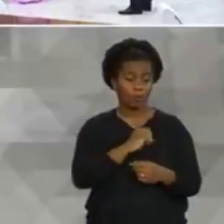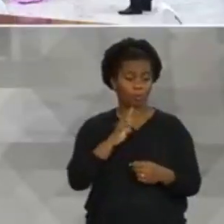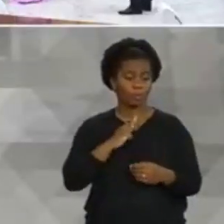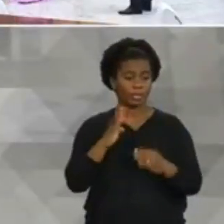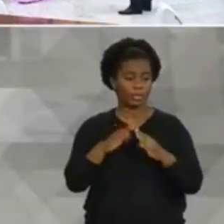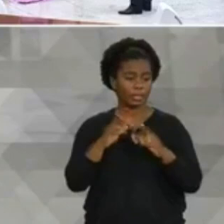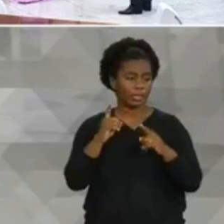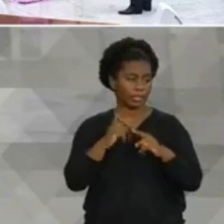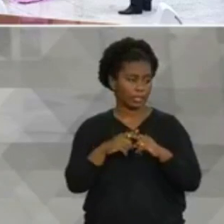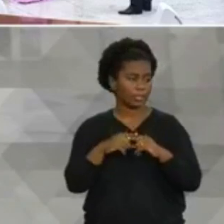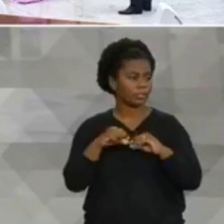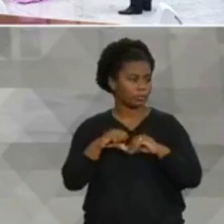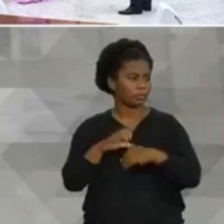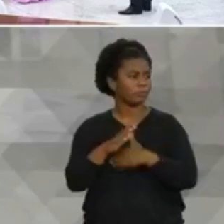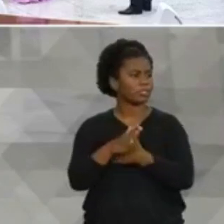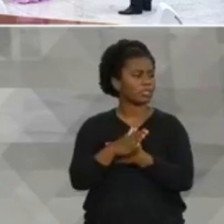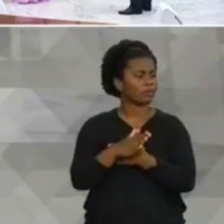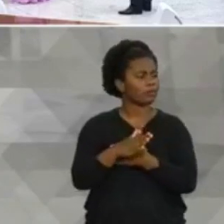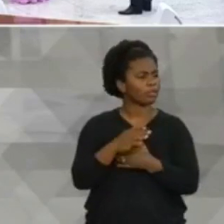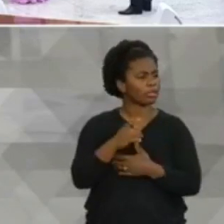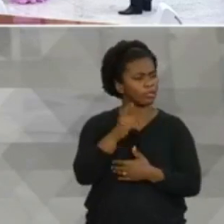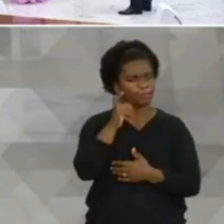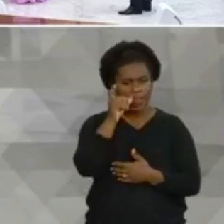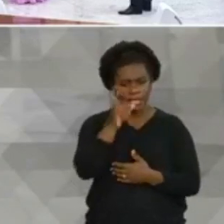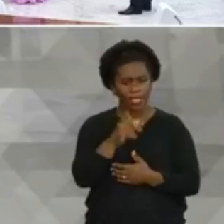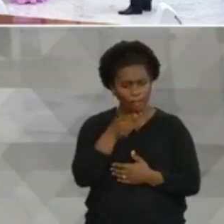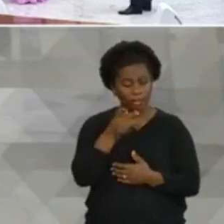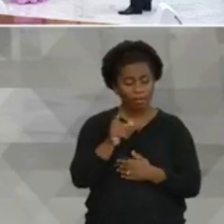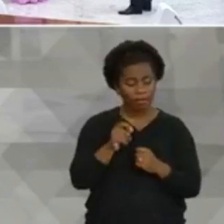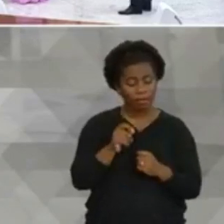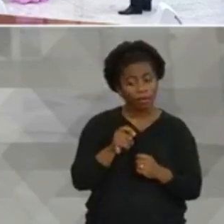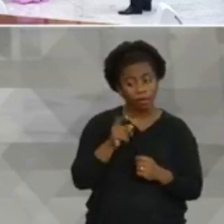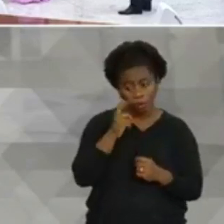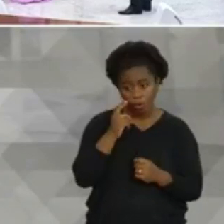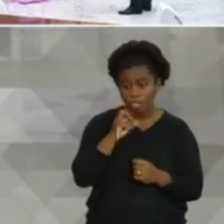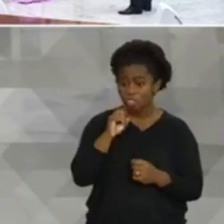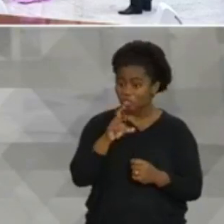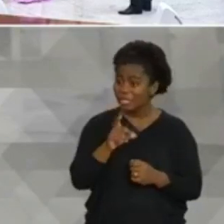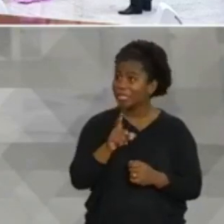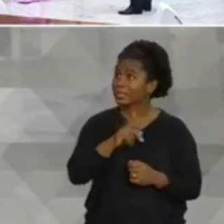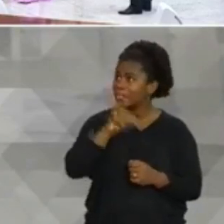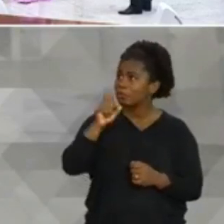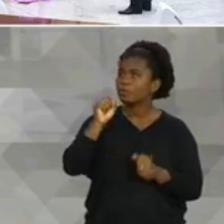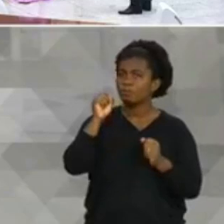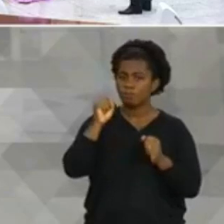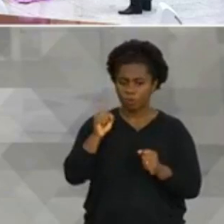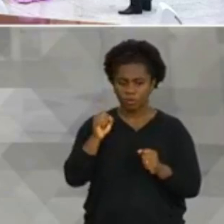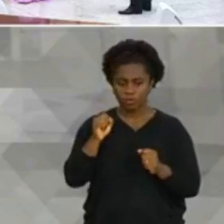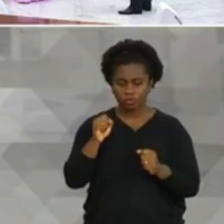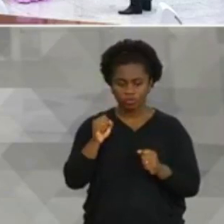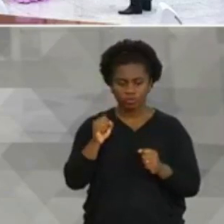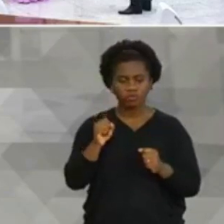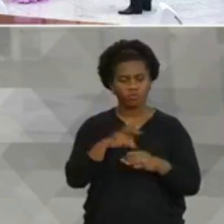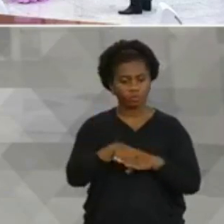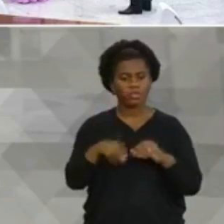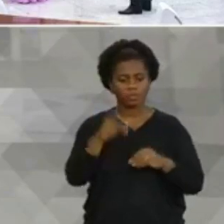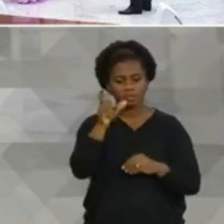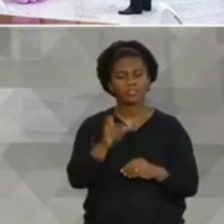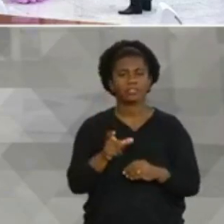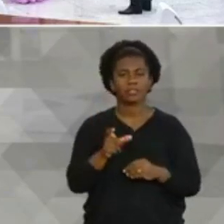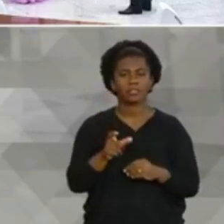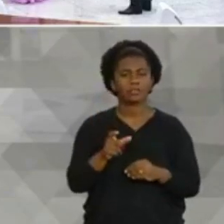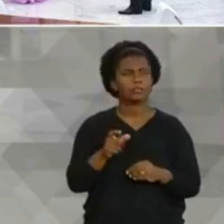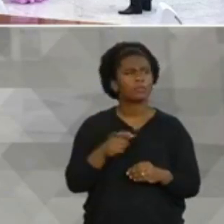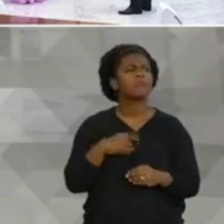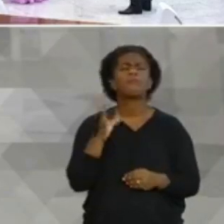Deus pode te tirar dessa situação. Ela acompanhava todo o meu sofrimento e eu demorei a acordar aqui e para